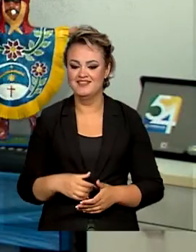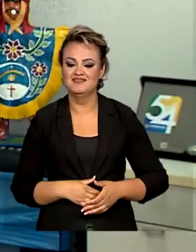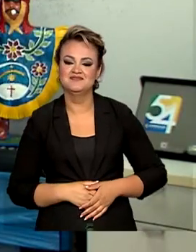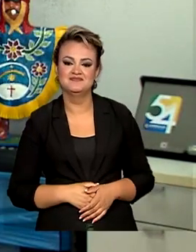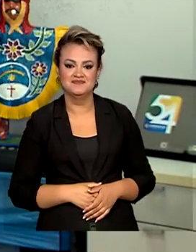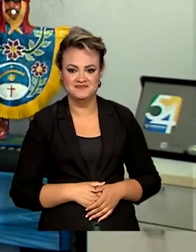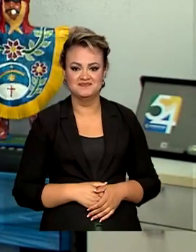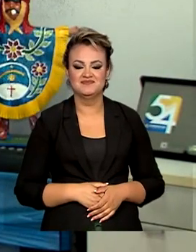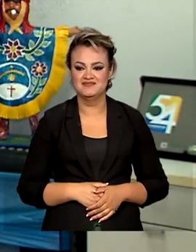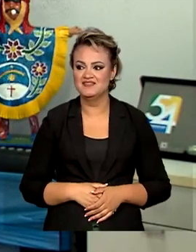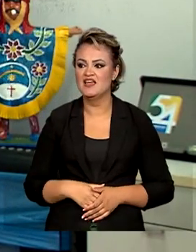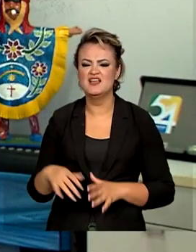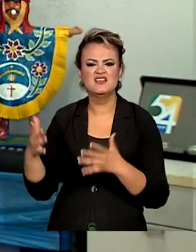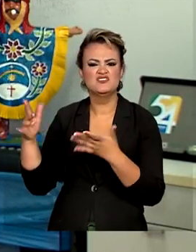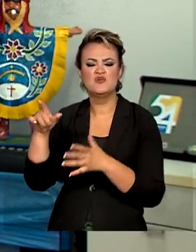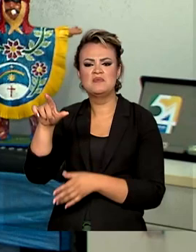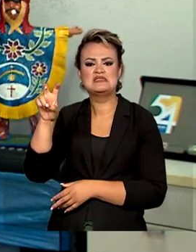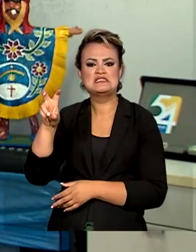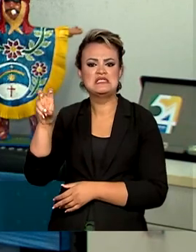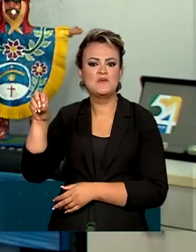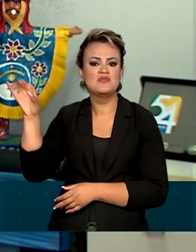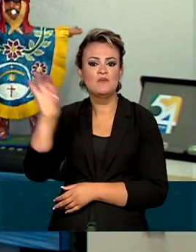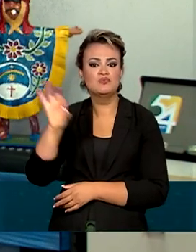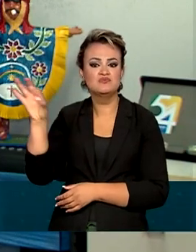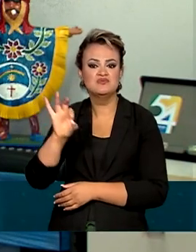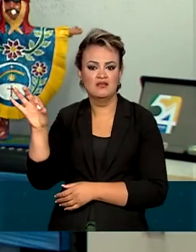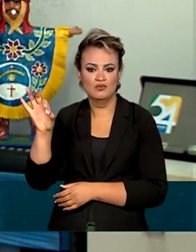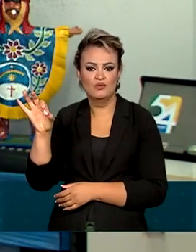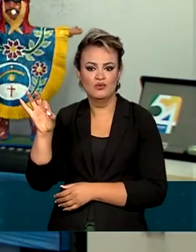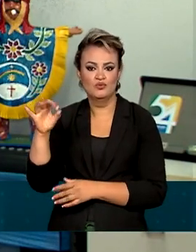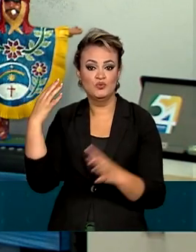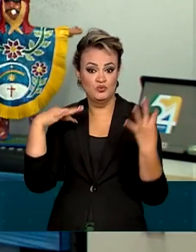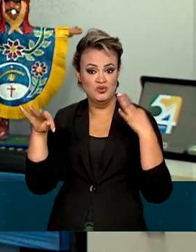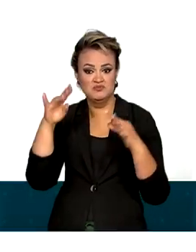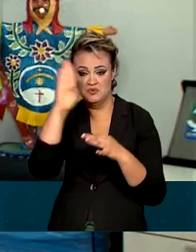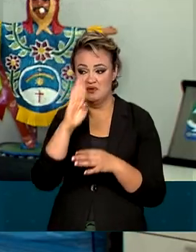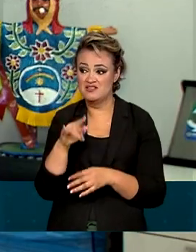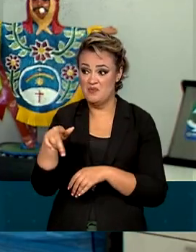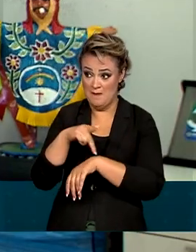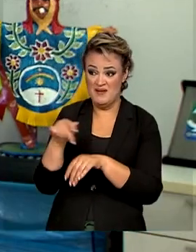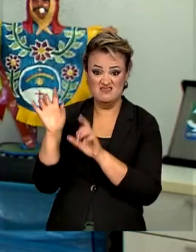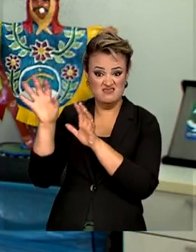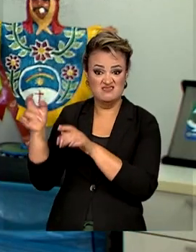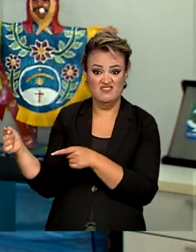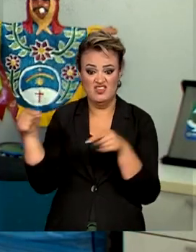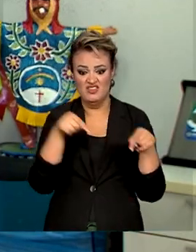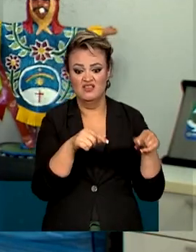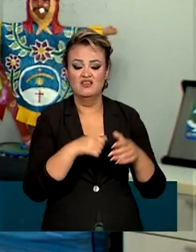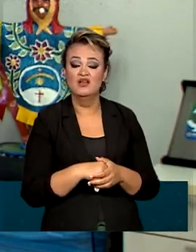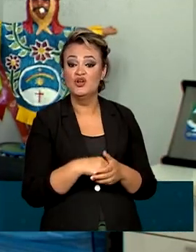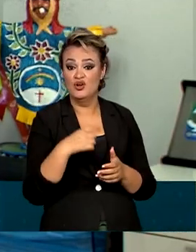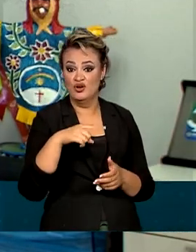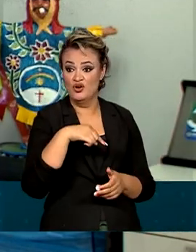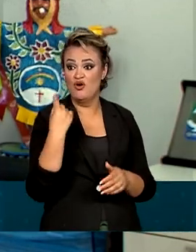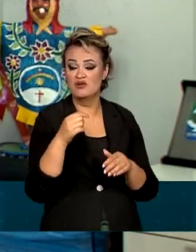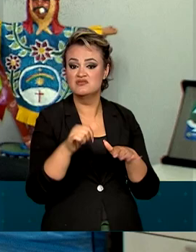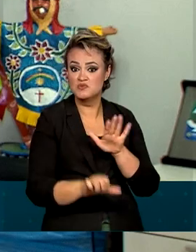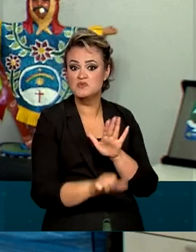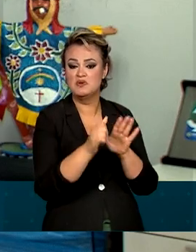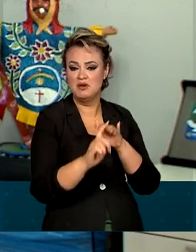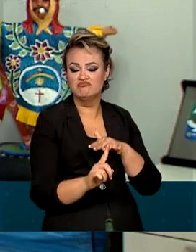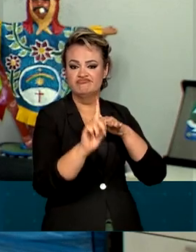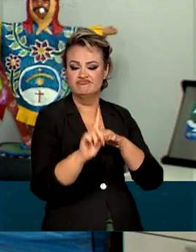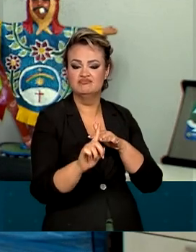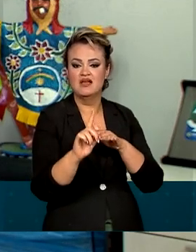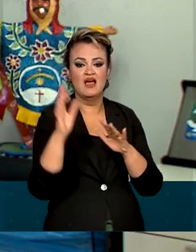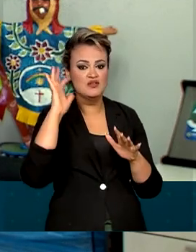Esse pessoal é em torno de mais quase 50% dos turistas estrangeiros que vêm para o Brasil. Nós estamos saindo na vanguarda nessa recuperação econômica no